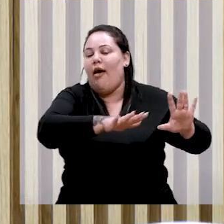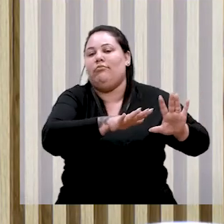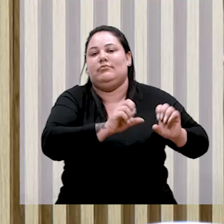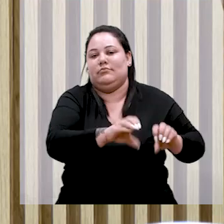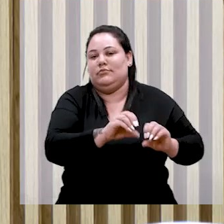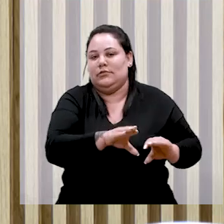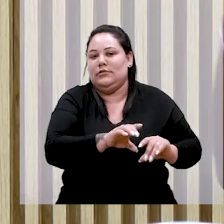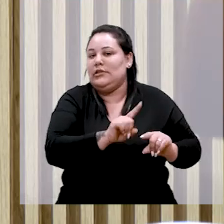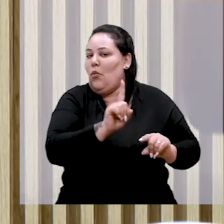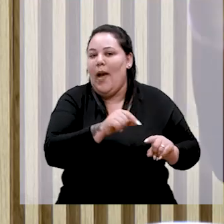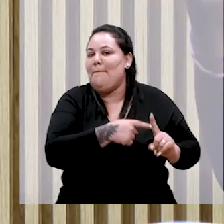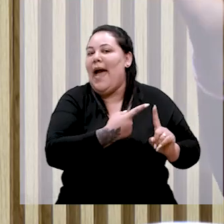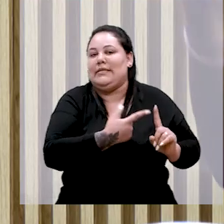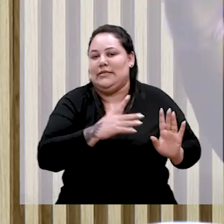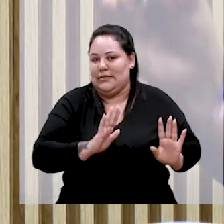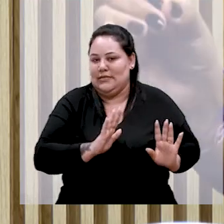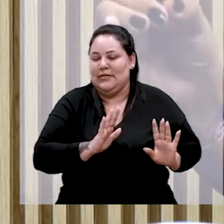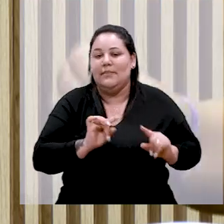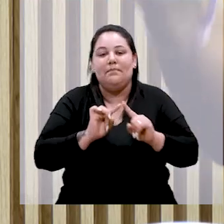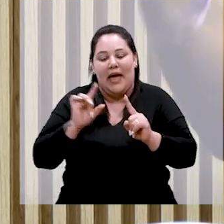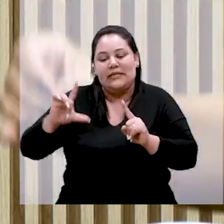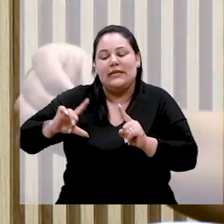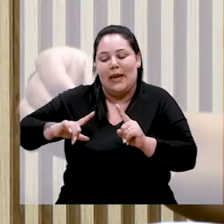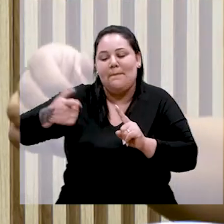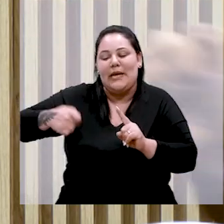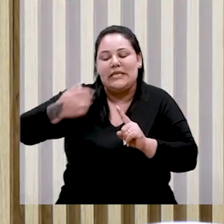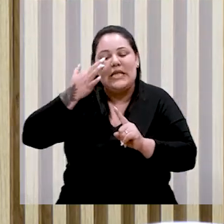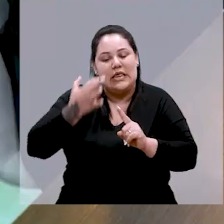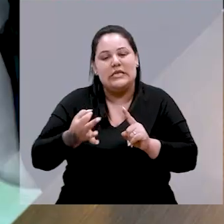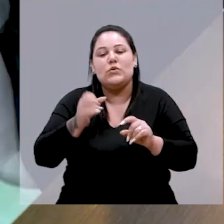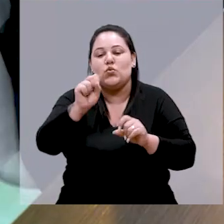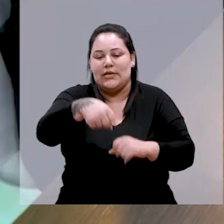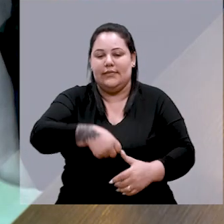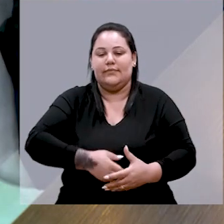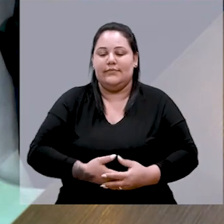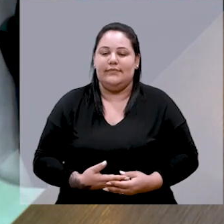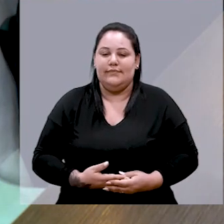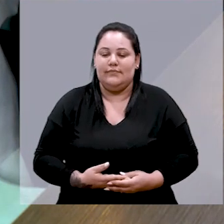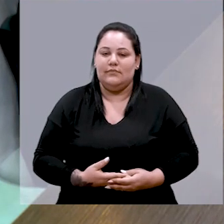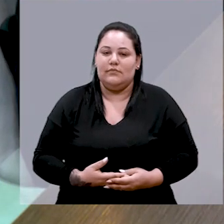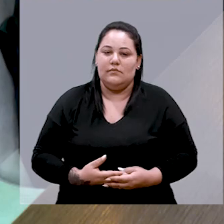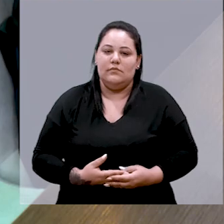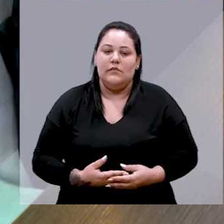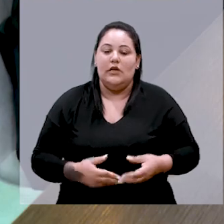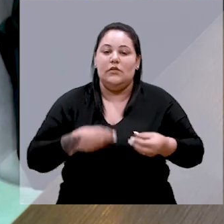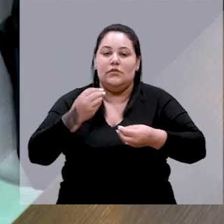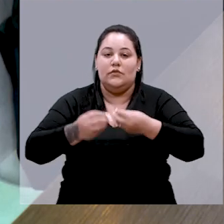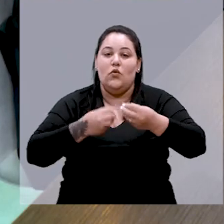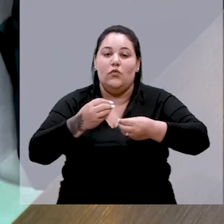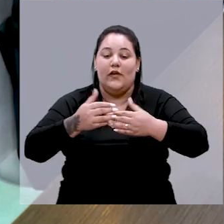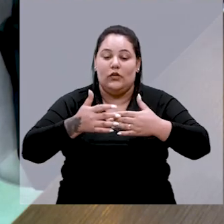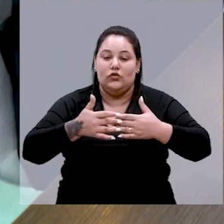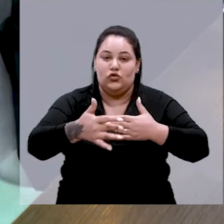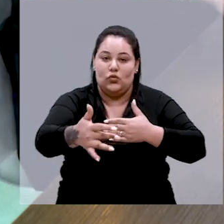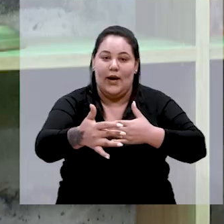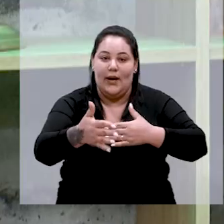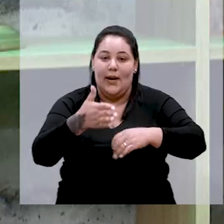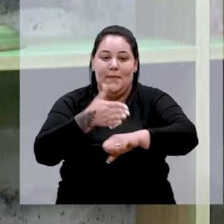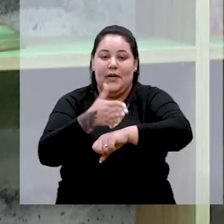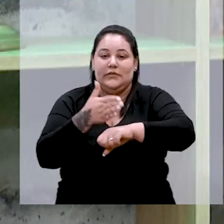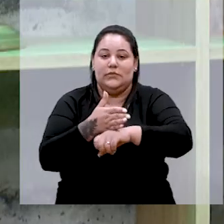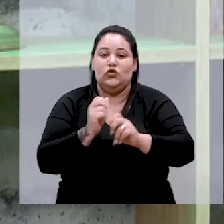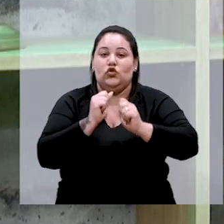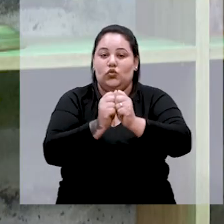Não é mais, mas existe e a gente precisa olhar. Como é que vai se dar a sequência do seu